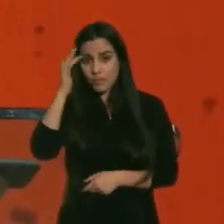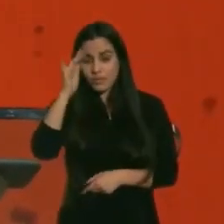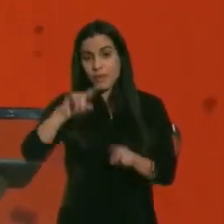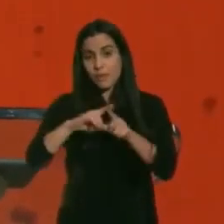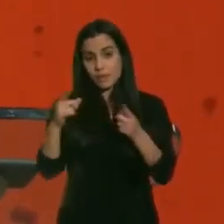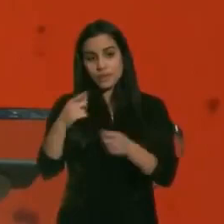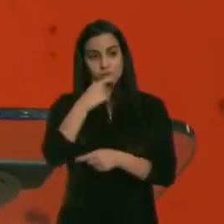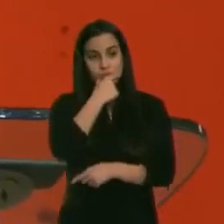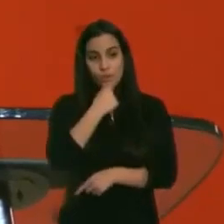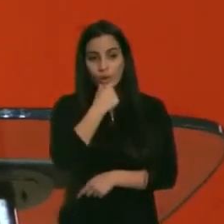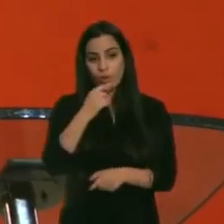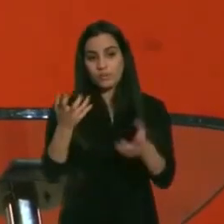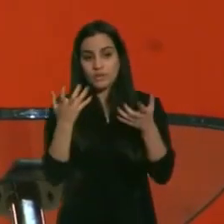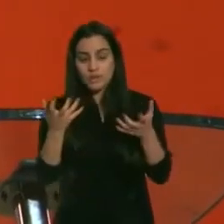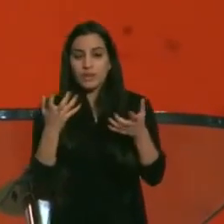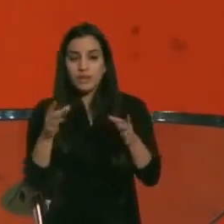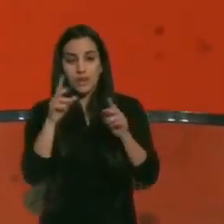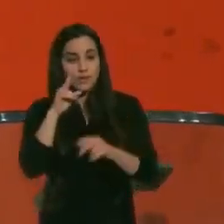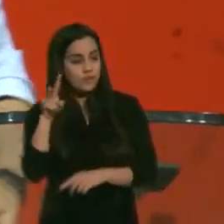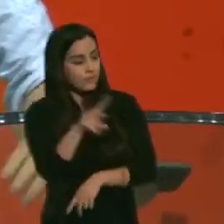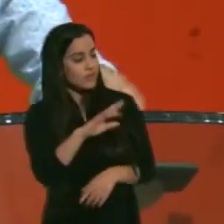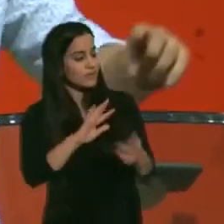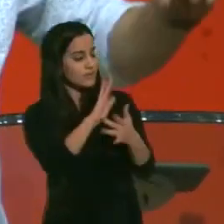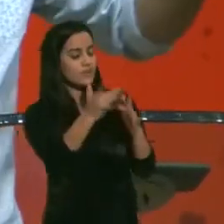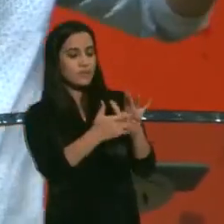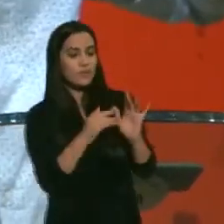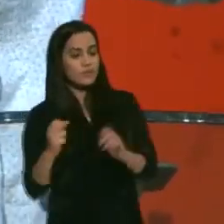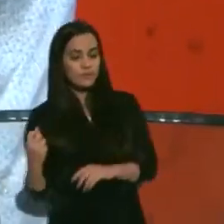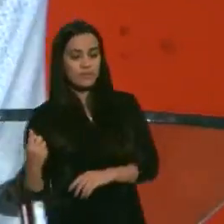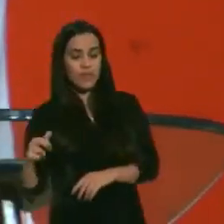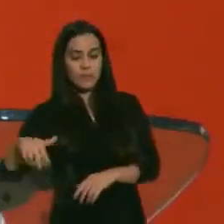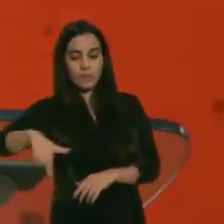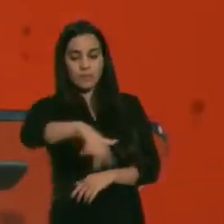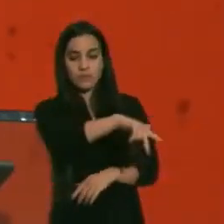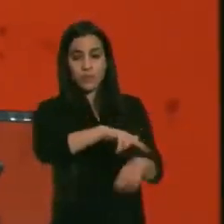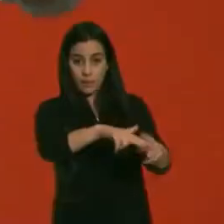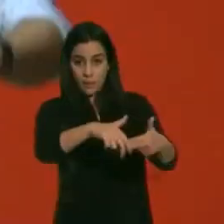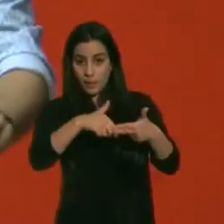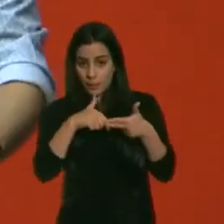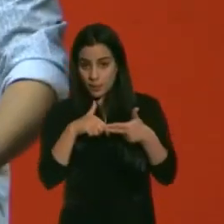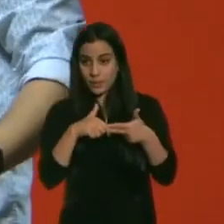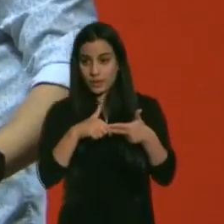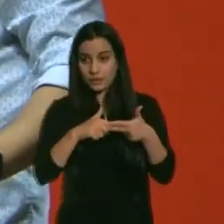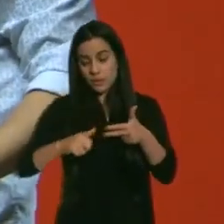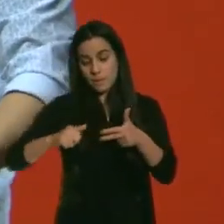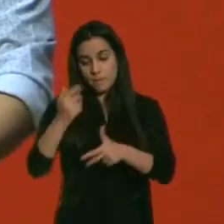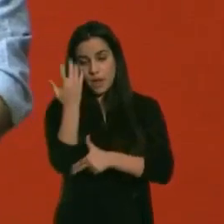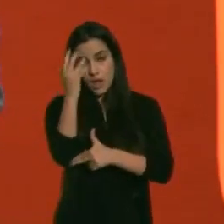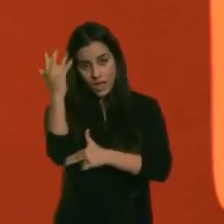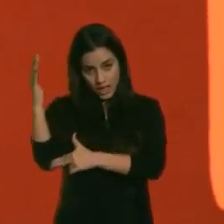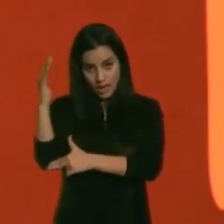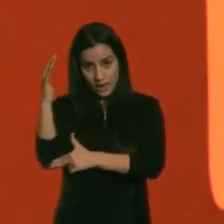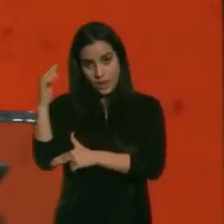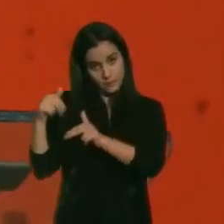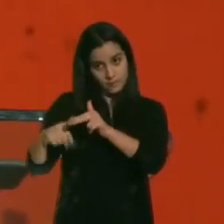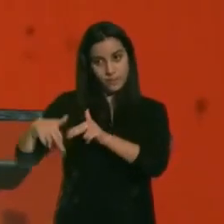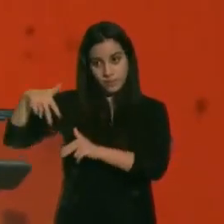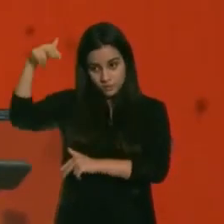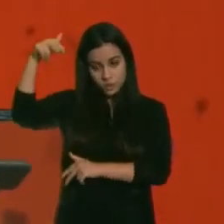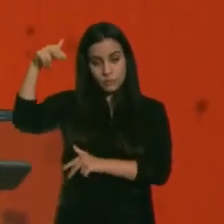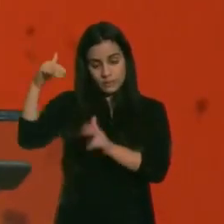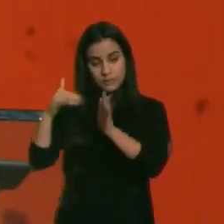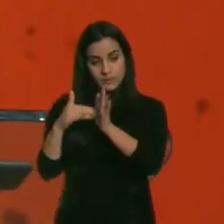Jesus. Ele queria ouvir Jesus. Por isso ele sobe a árvore. Onde